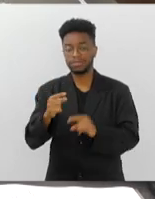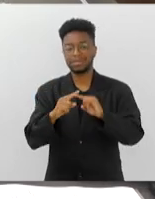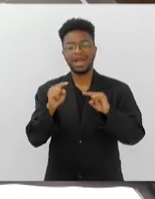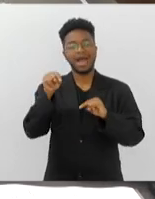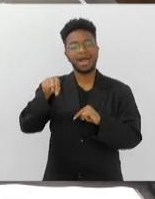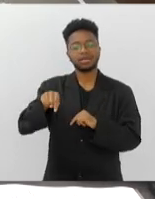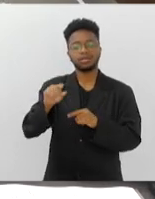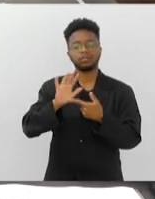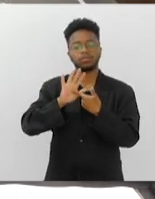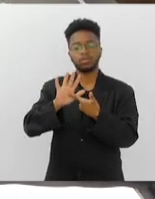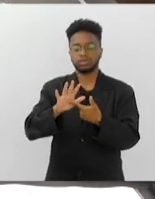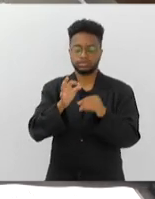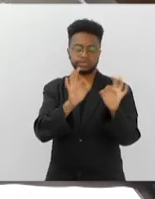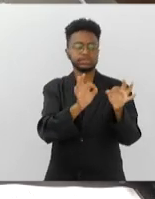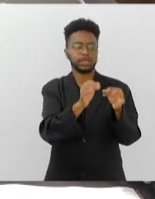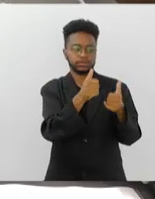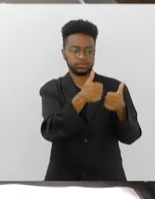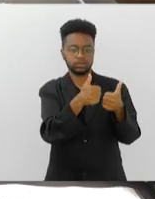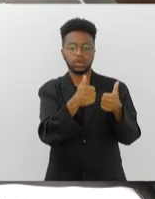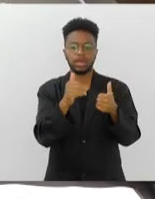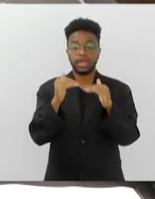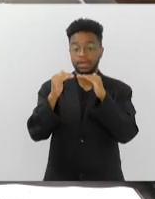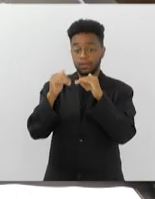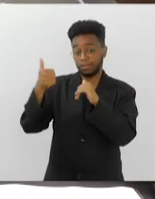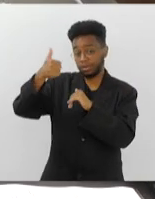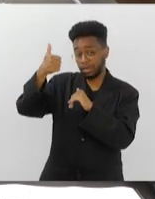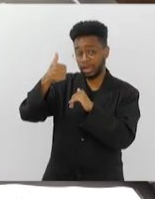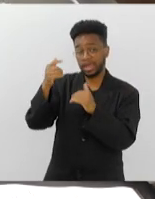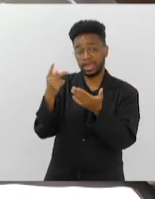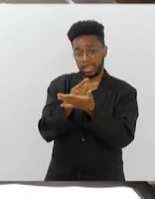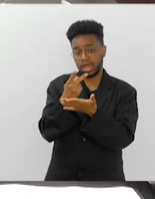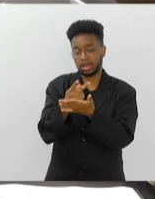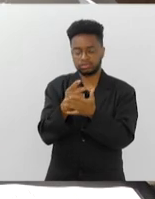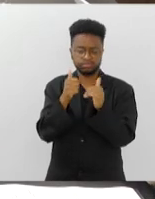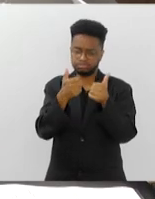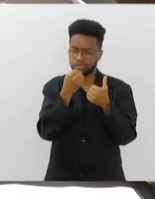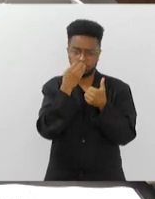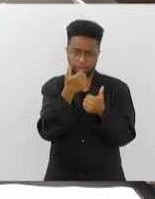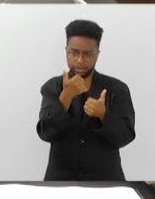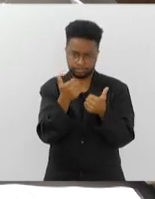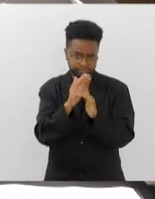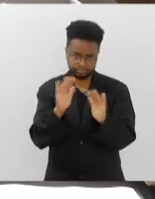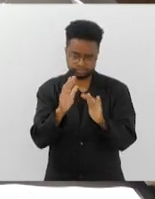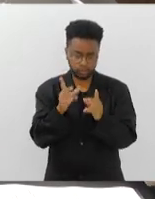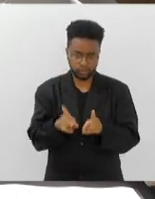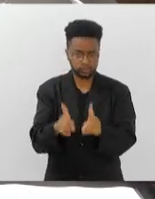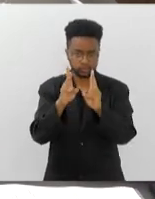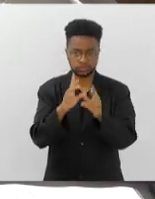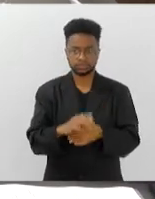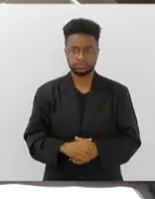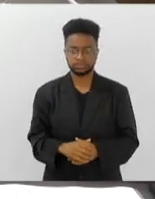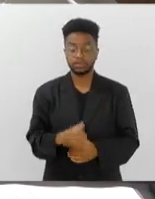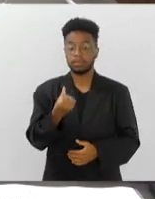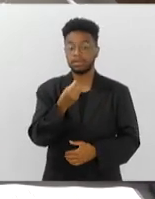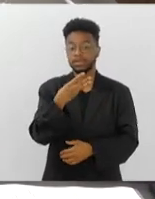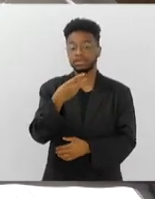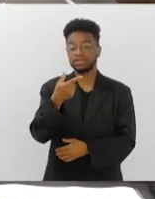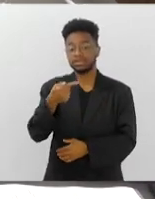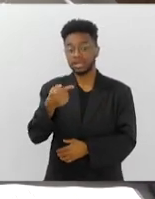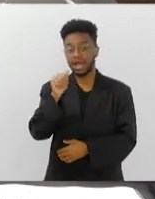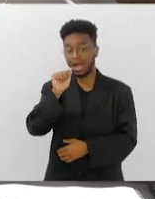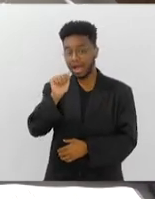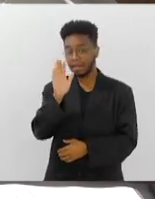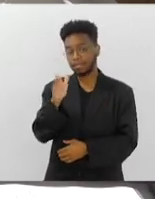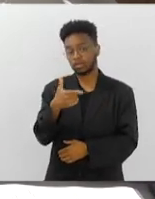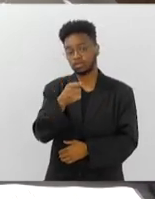embaixo tá certo. Em cima é que estava 637. Não, tudo bem. Vamos lá, vamos lá. Só para deixar claro, 637-A de